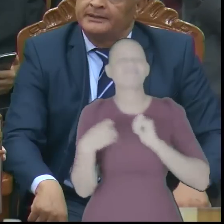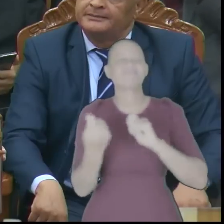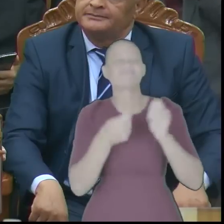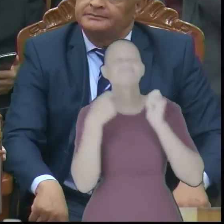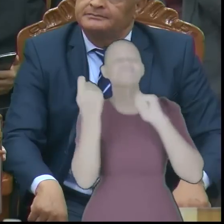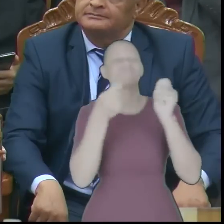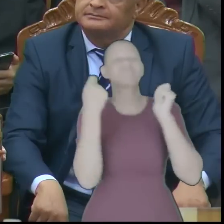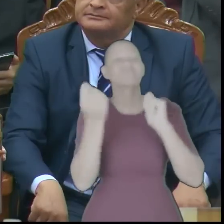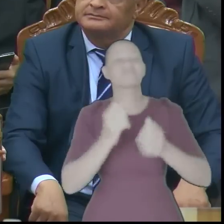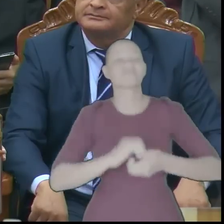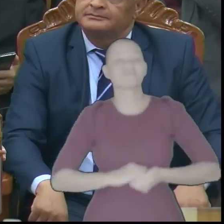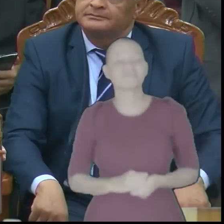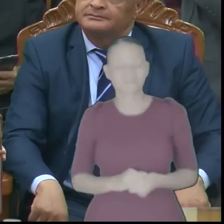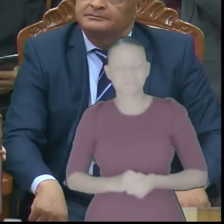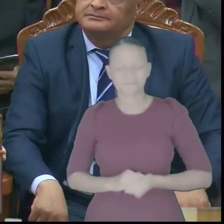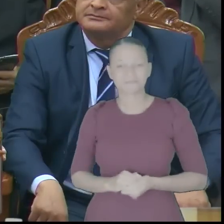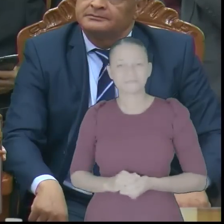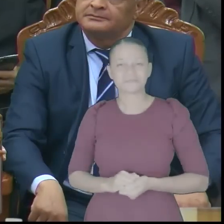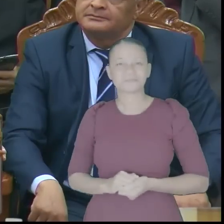Aleluia.